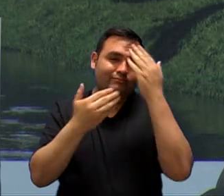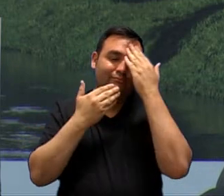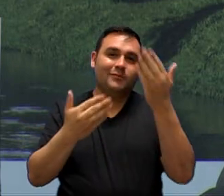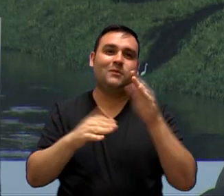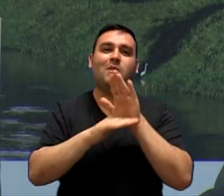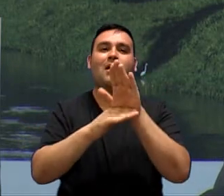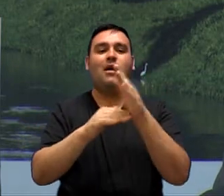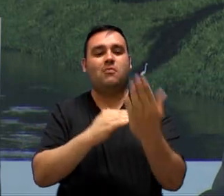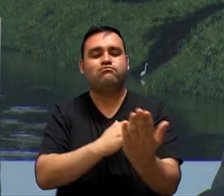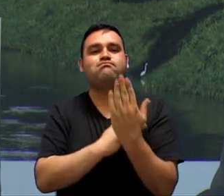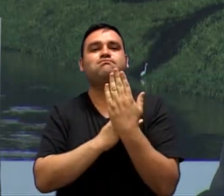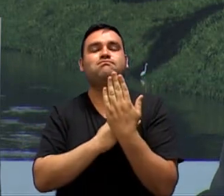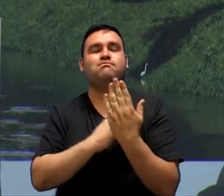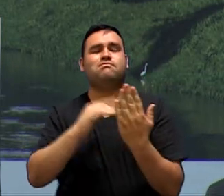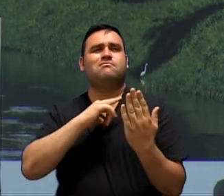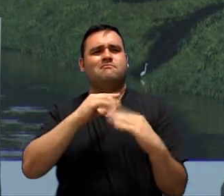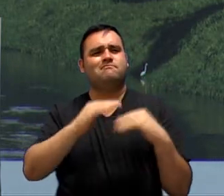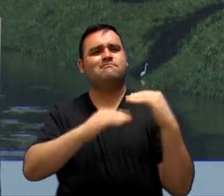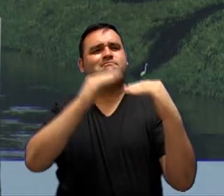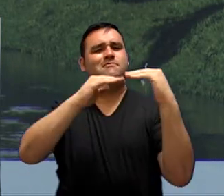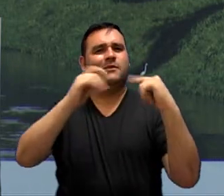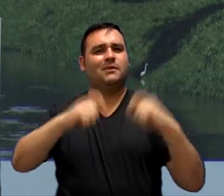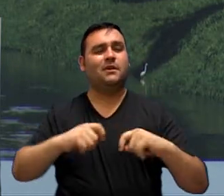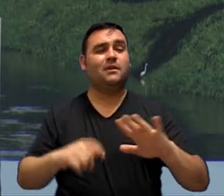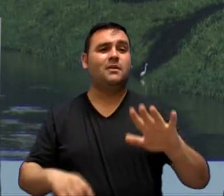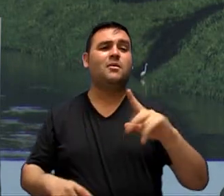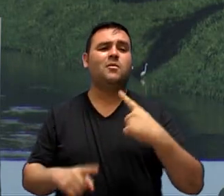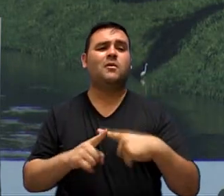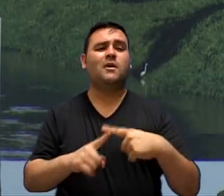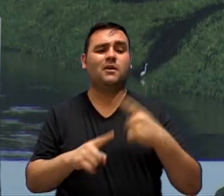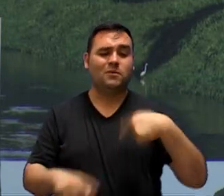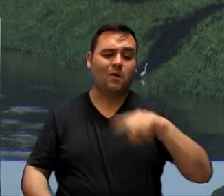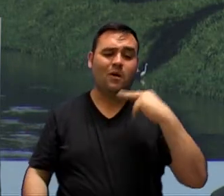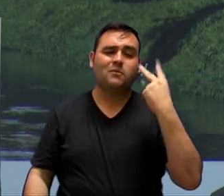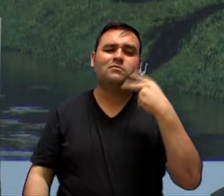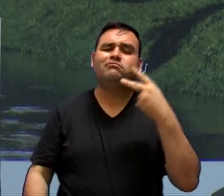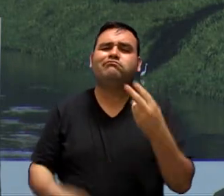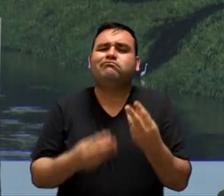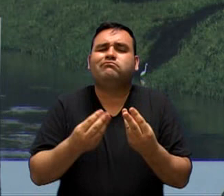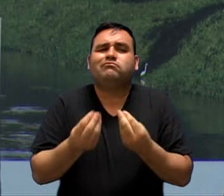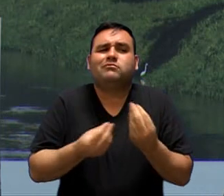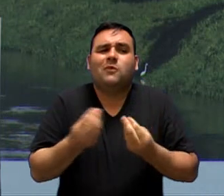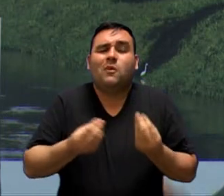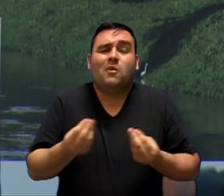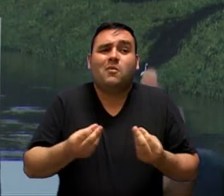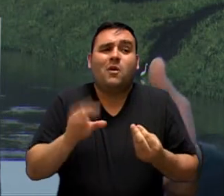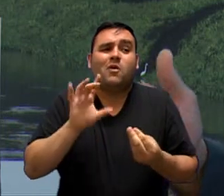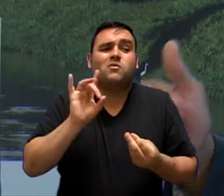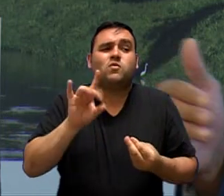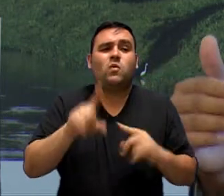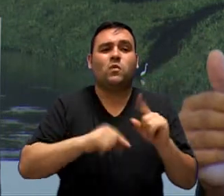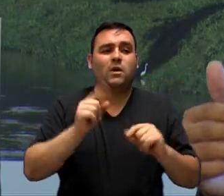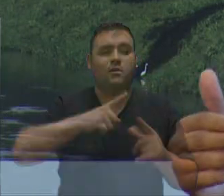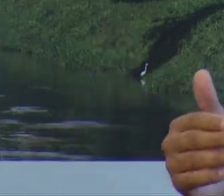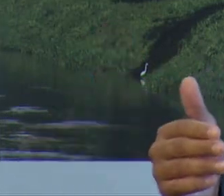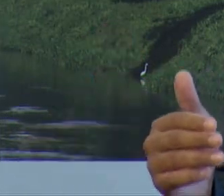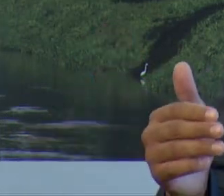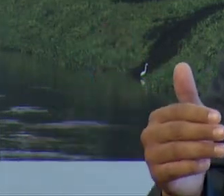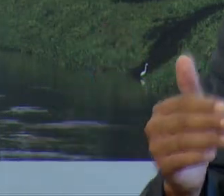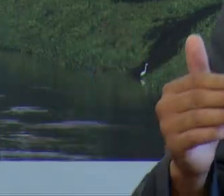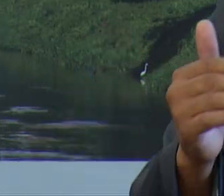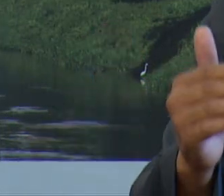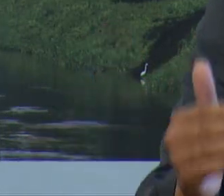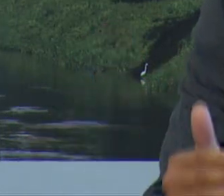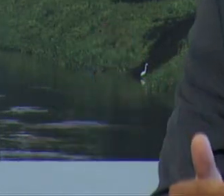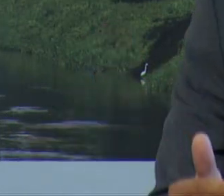obrigado por vocês ajudarem a nos construir, porque, na verdade, vereador Renan, nós apenas somos quem tomamos a decisão, mas